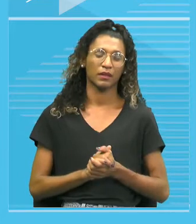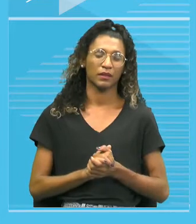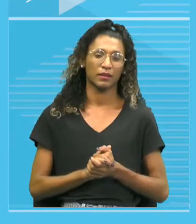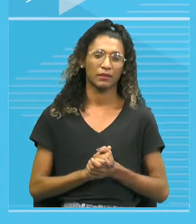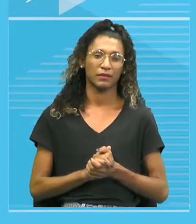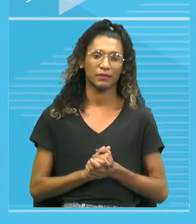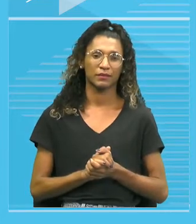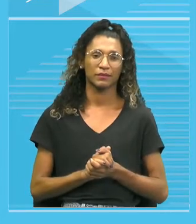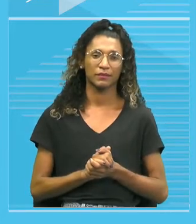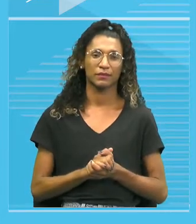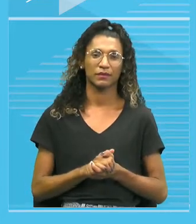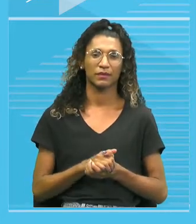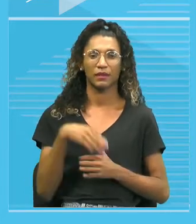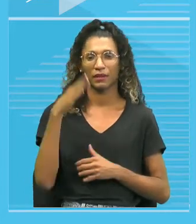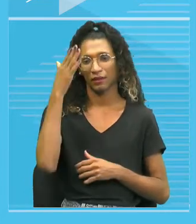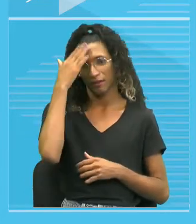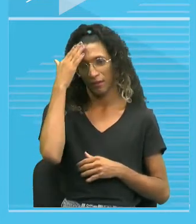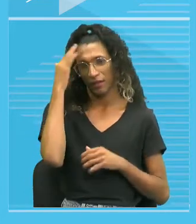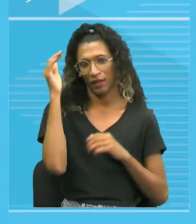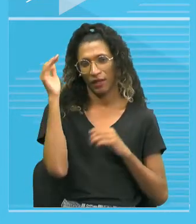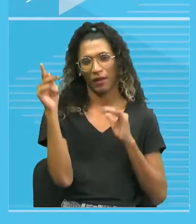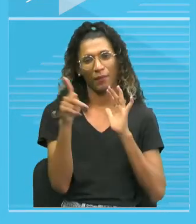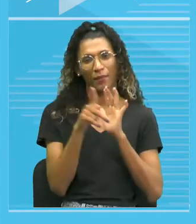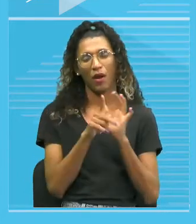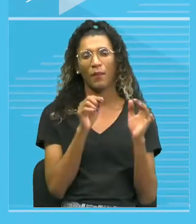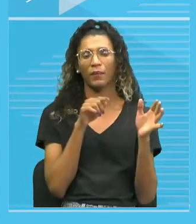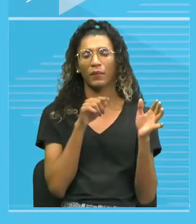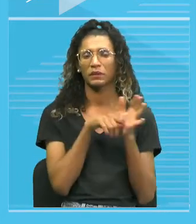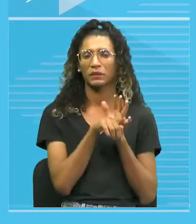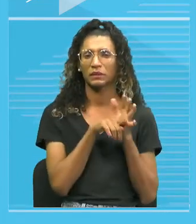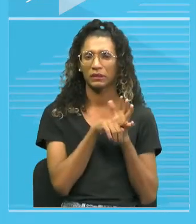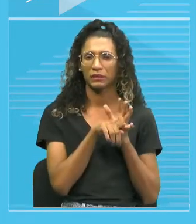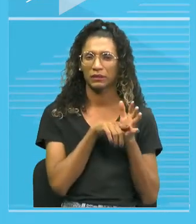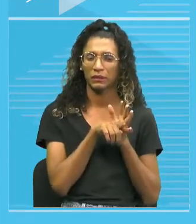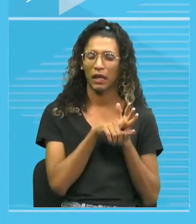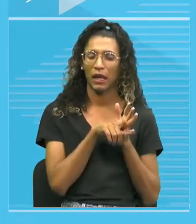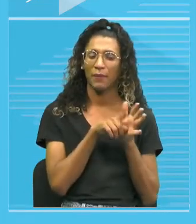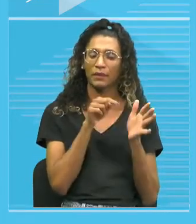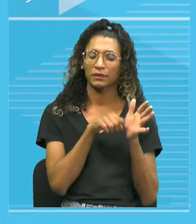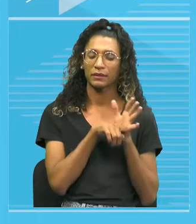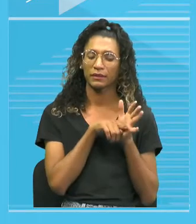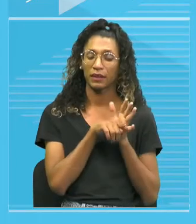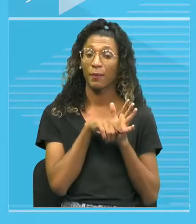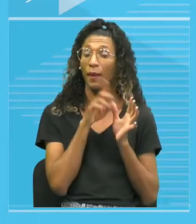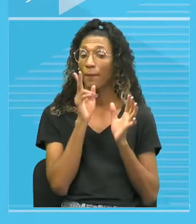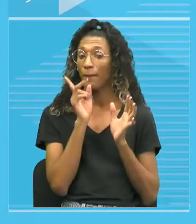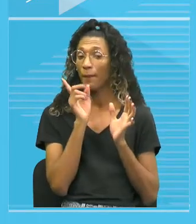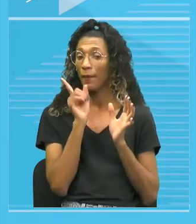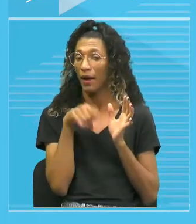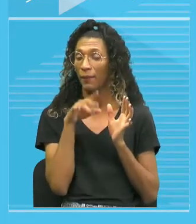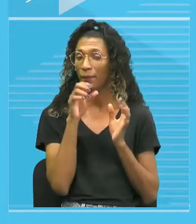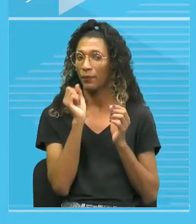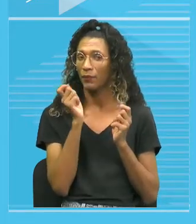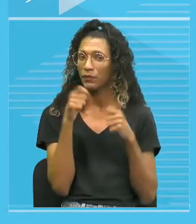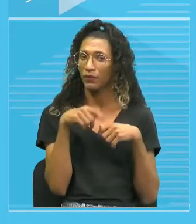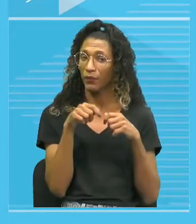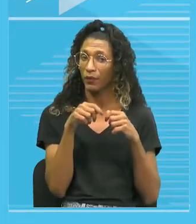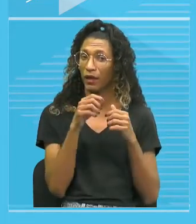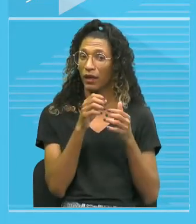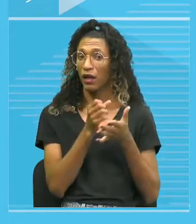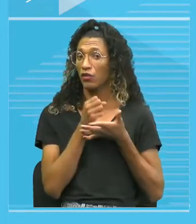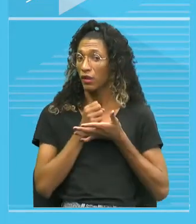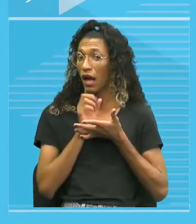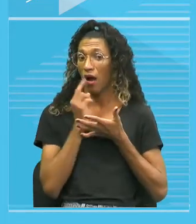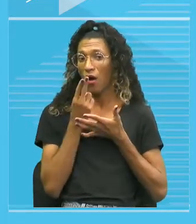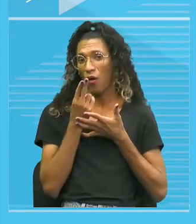submeter àquele determinado exame pode te trazer mais prejuízos do que